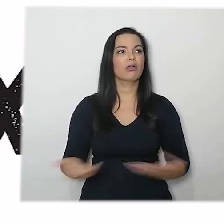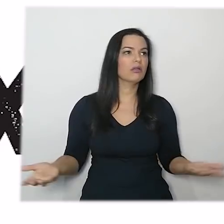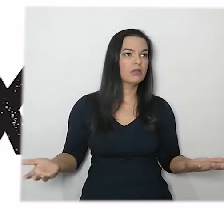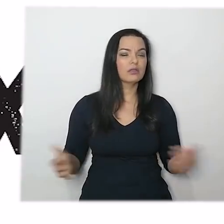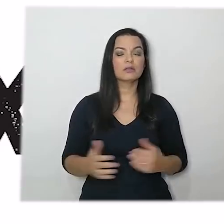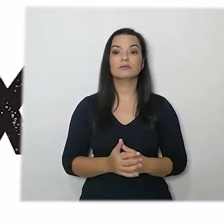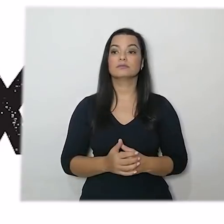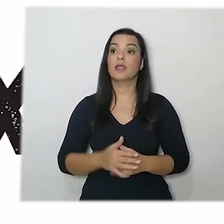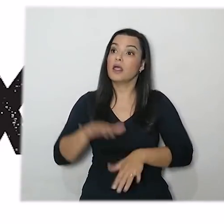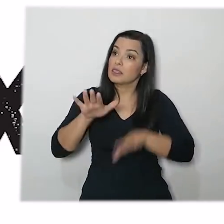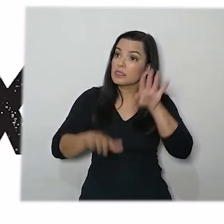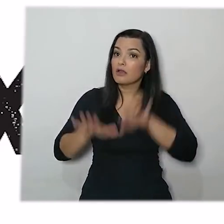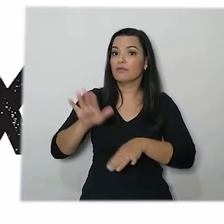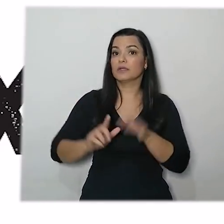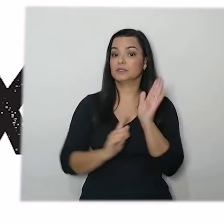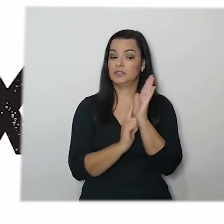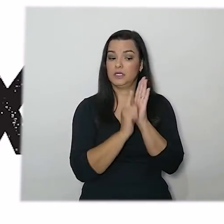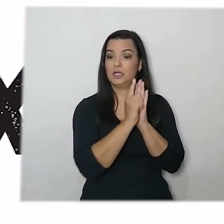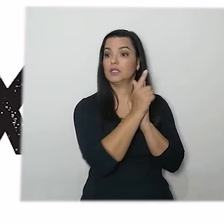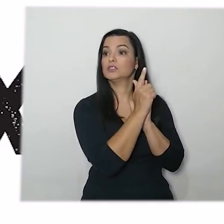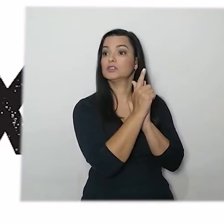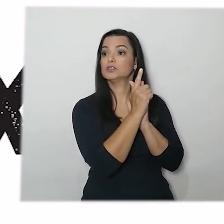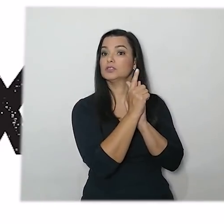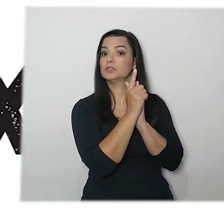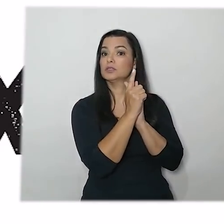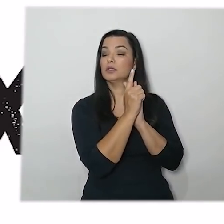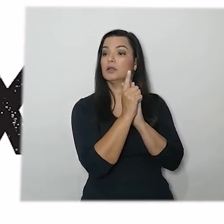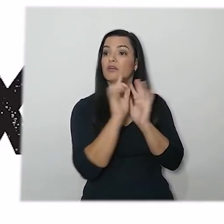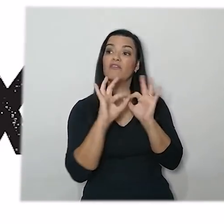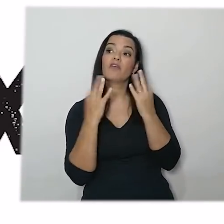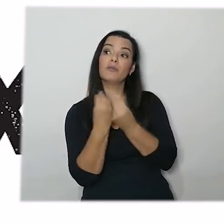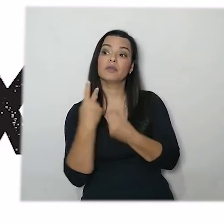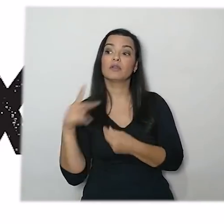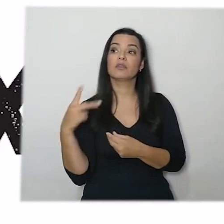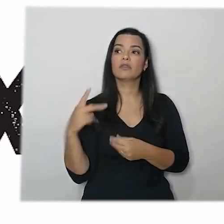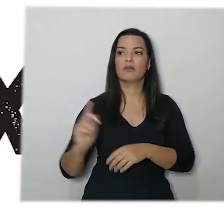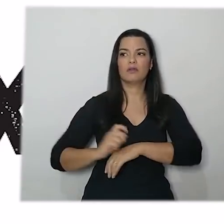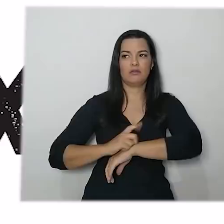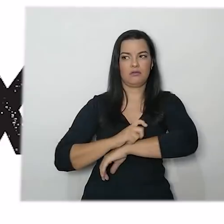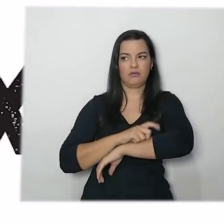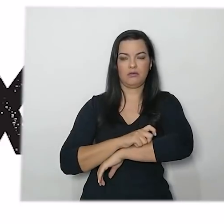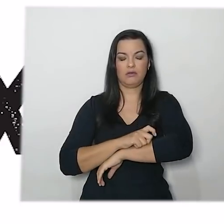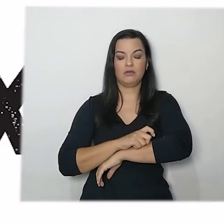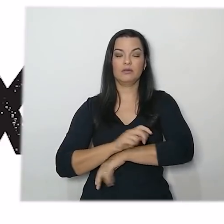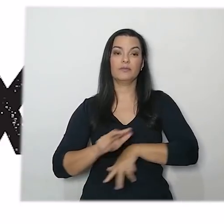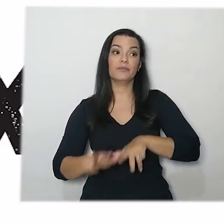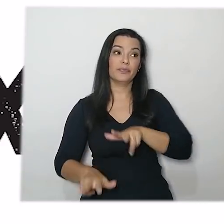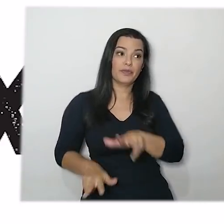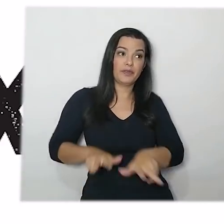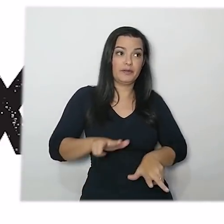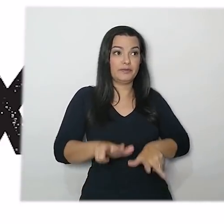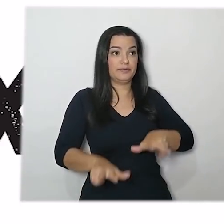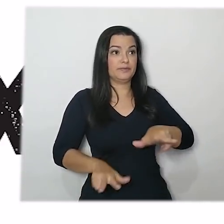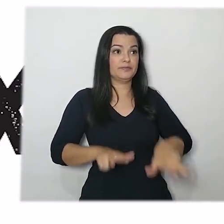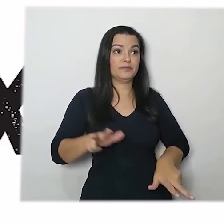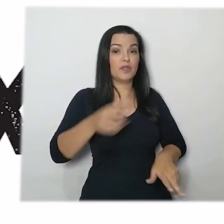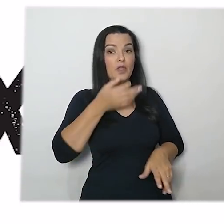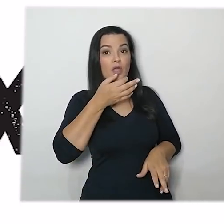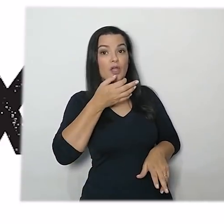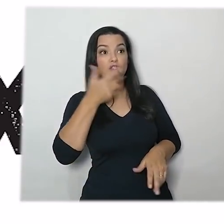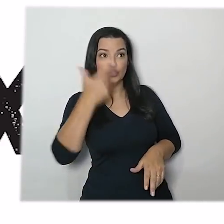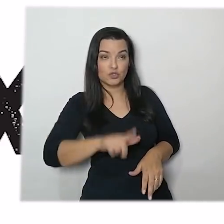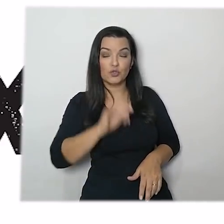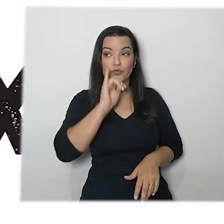Vai ver que a lagartixa é parente da lagarta, disse o camaleão, que já tinha mudado de opinião.